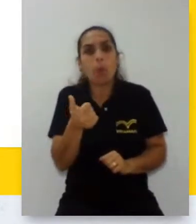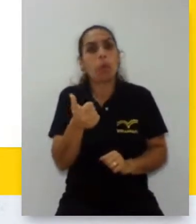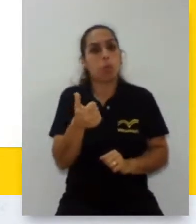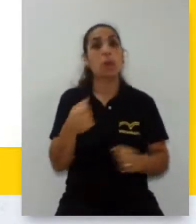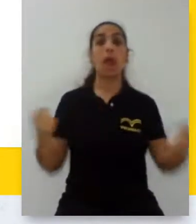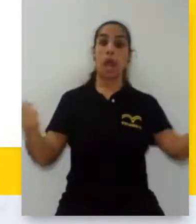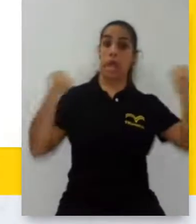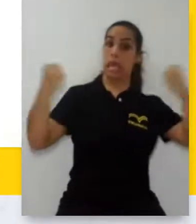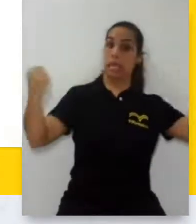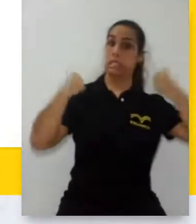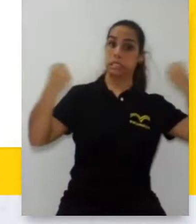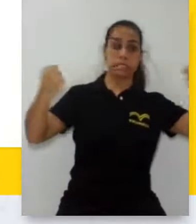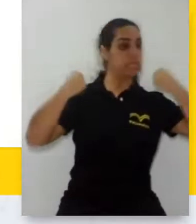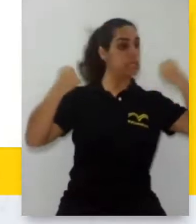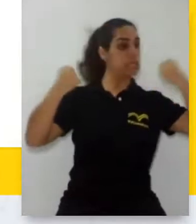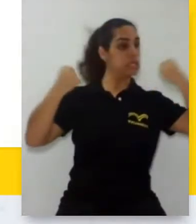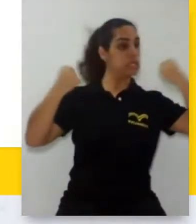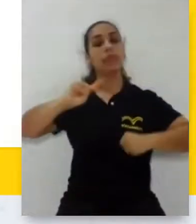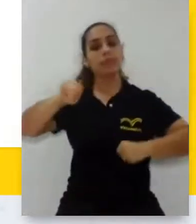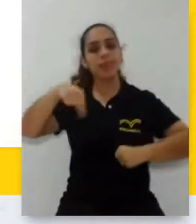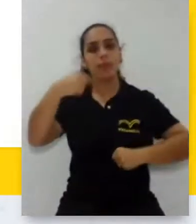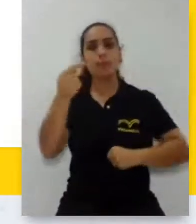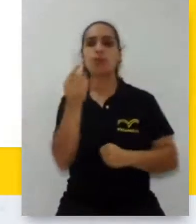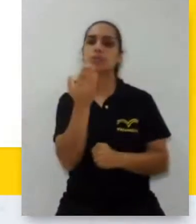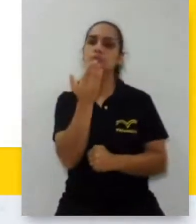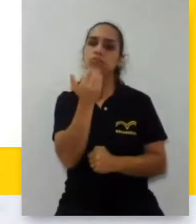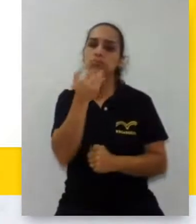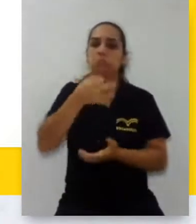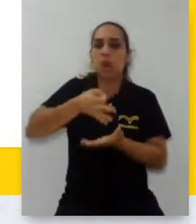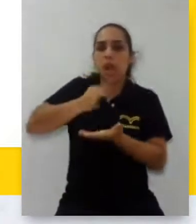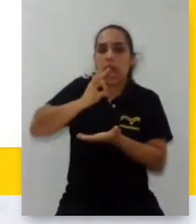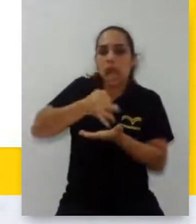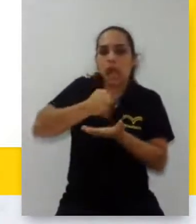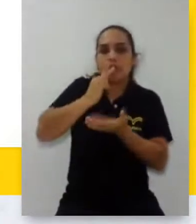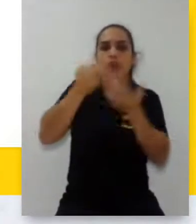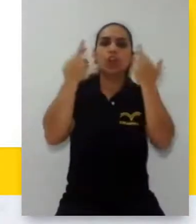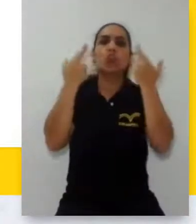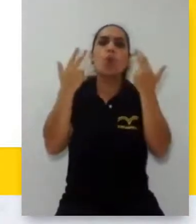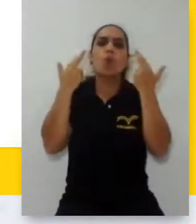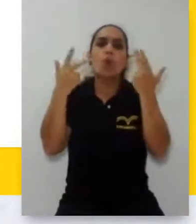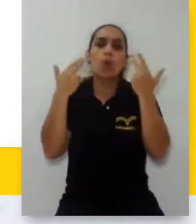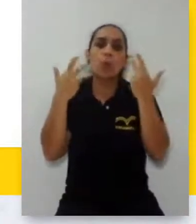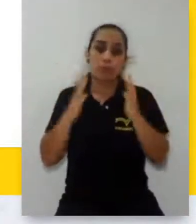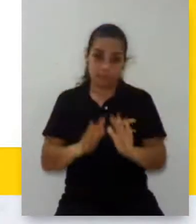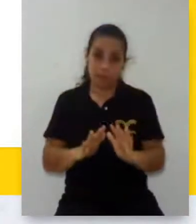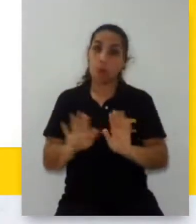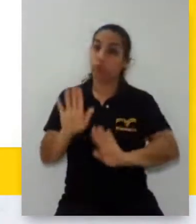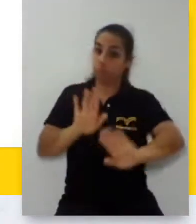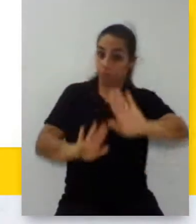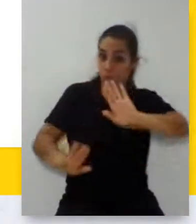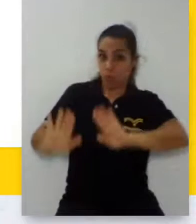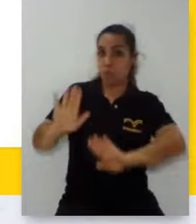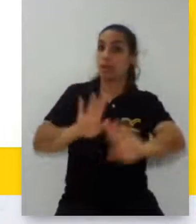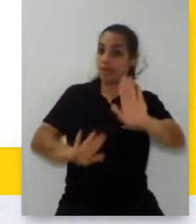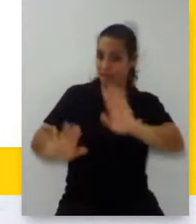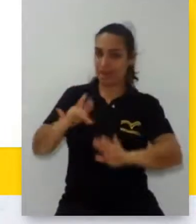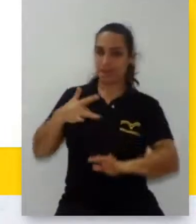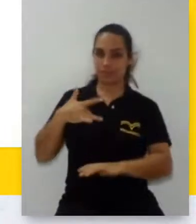exercício, chega em casa e quer comer tudo que vem pela frente. Não, né? Então, tem que ter esse cuidado, tá, pessoal?